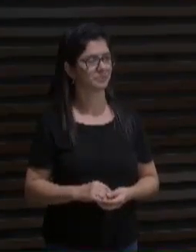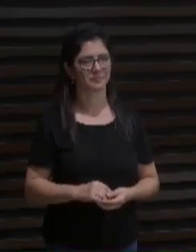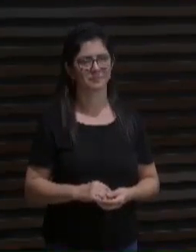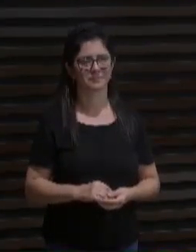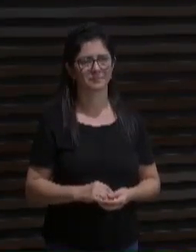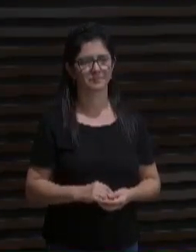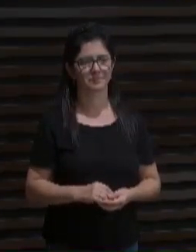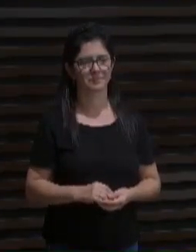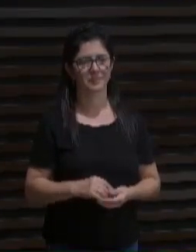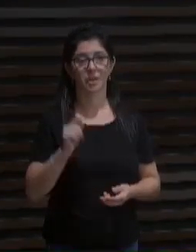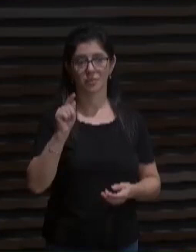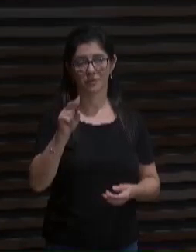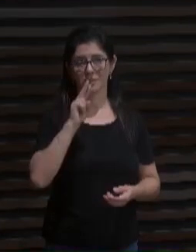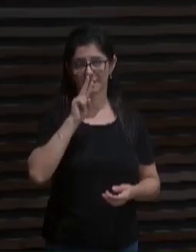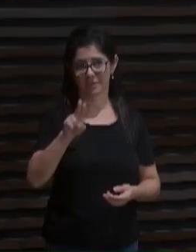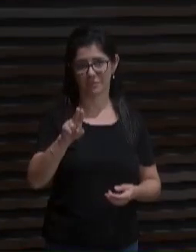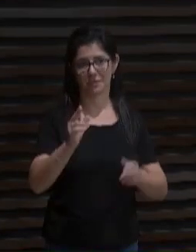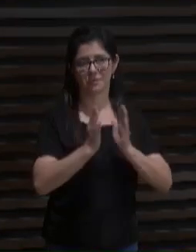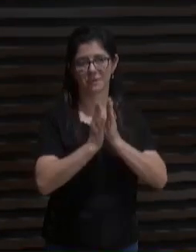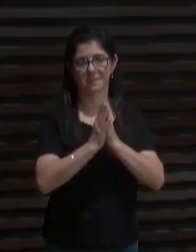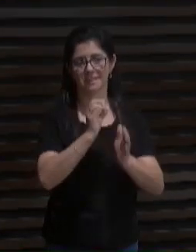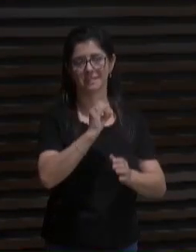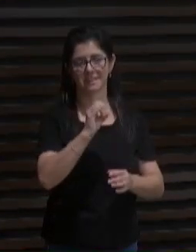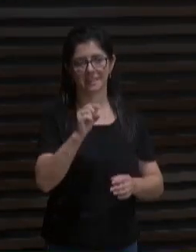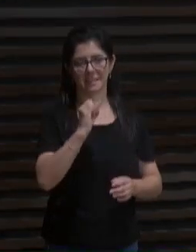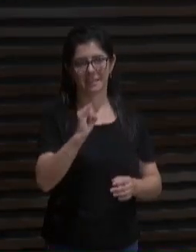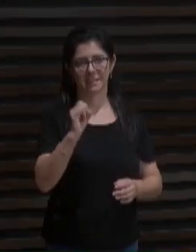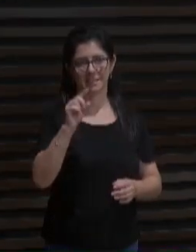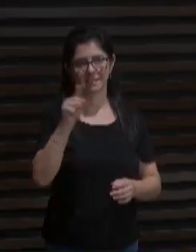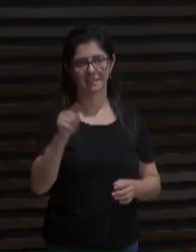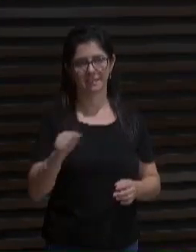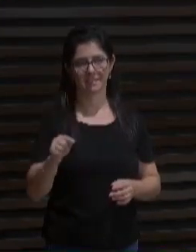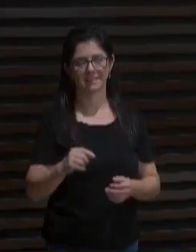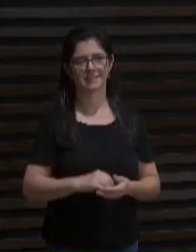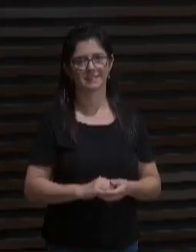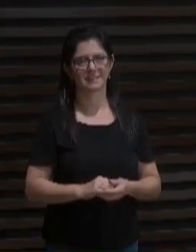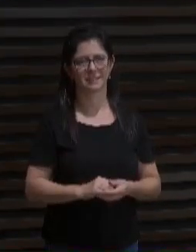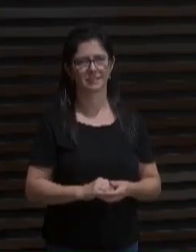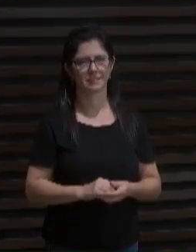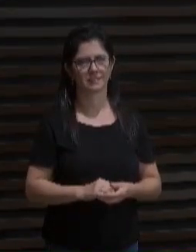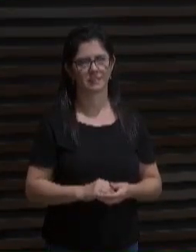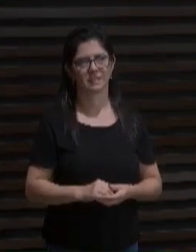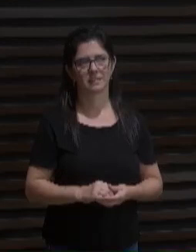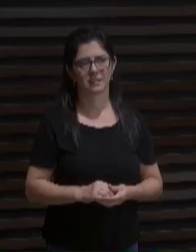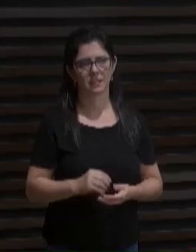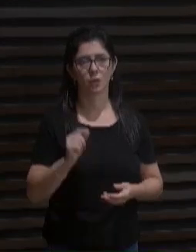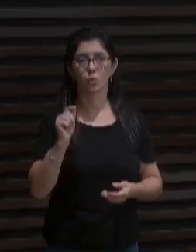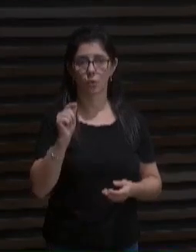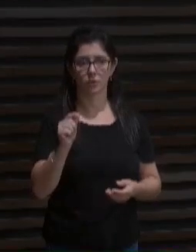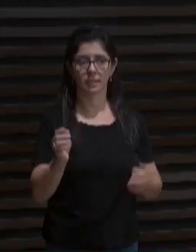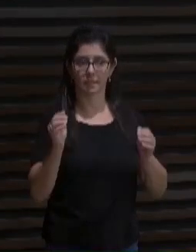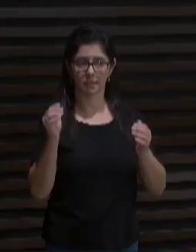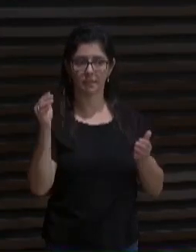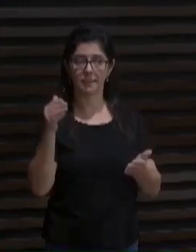Você viu a oração de Ezequias? Do rei Ezequias? Como é que ela terminou no verso 19?